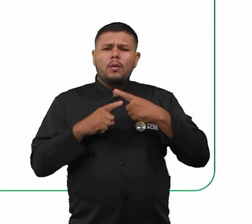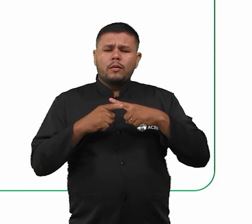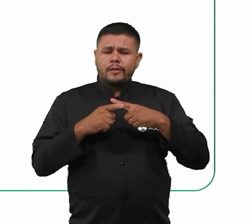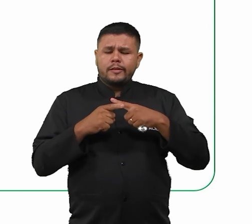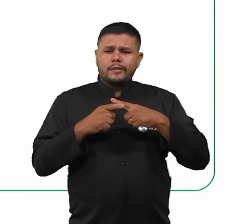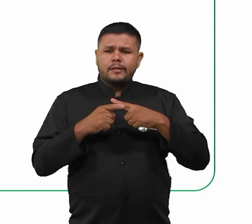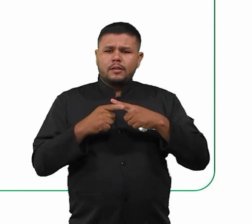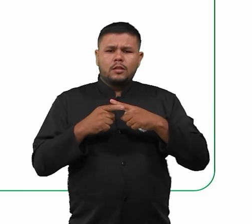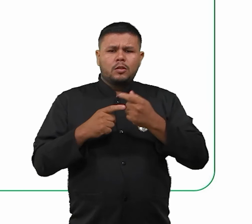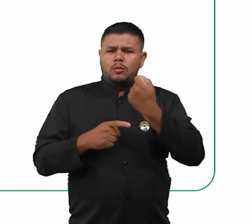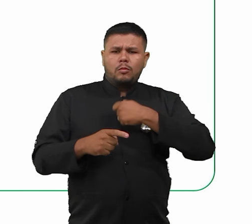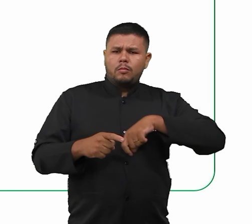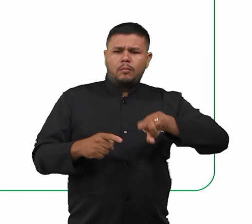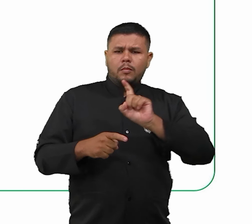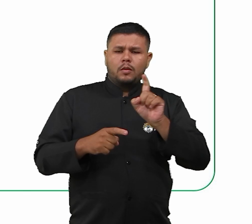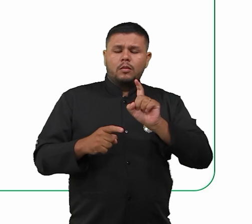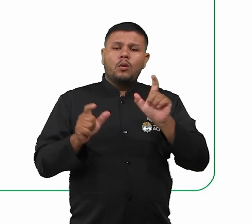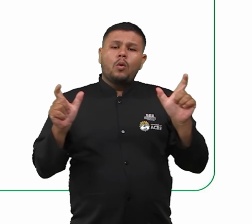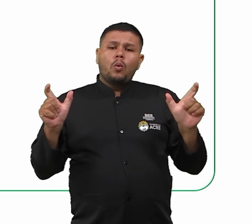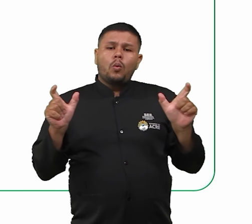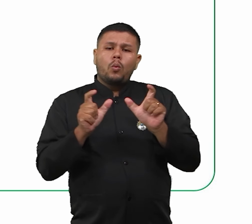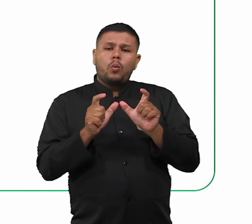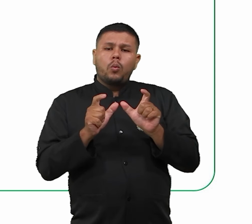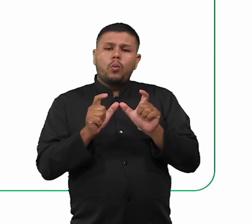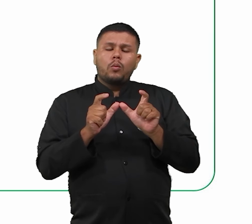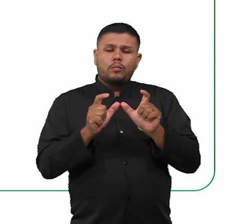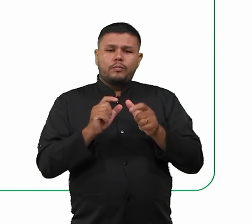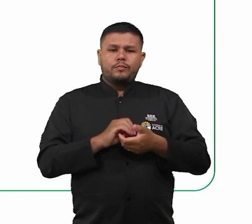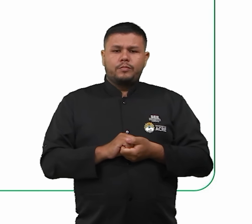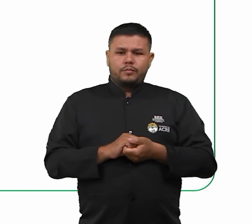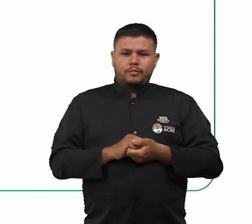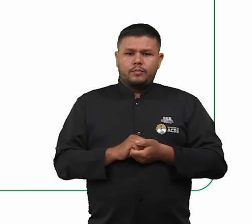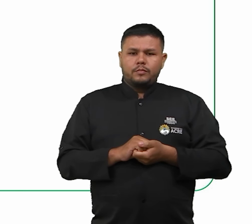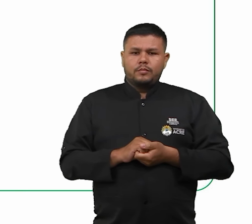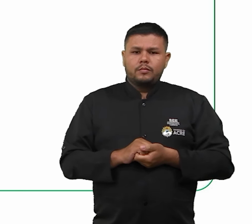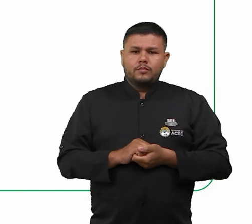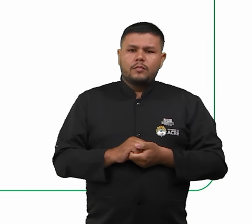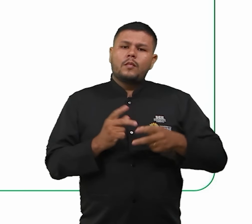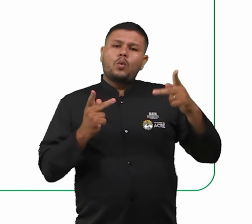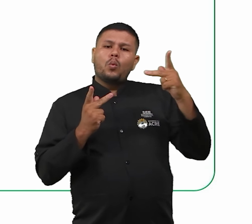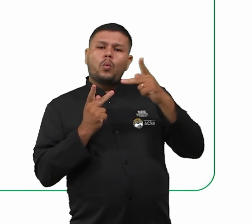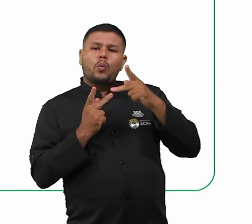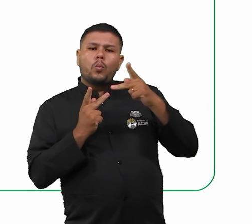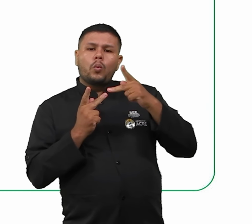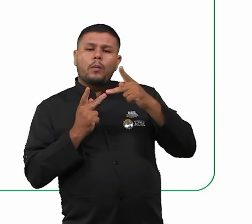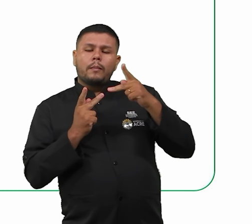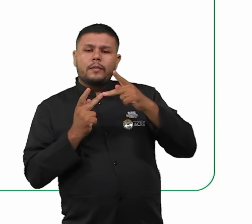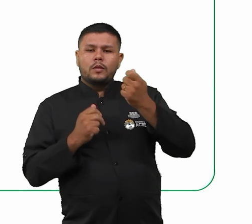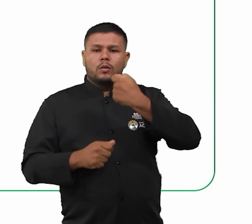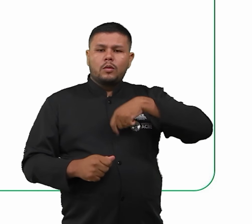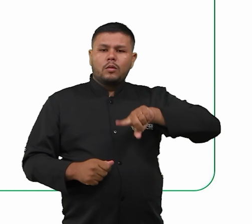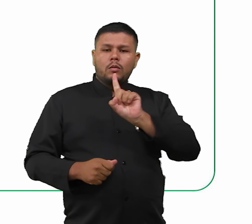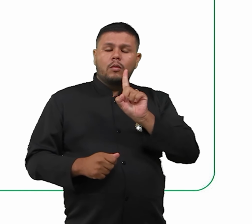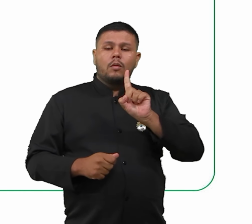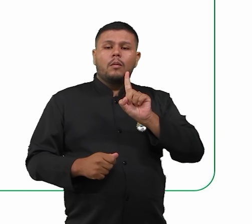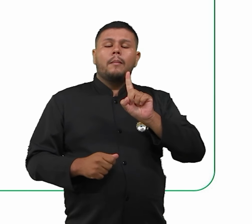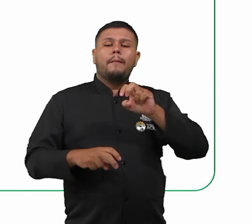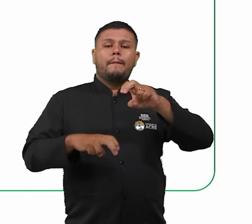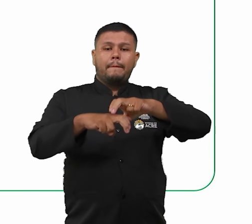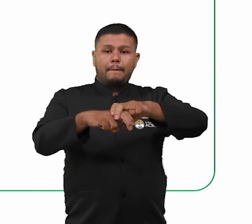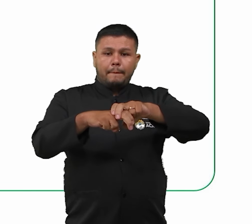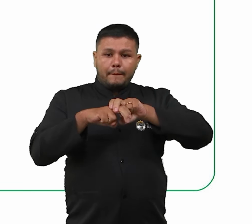Eu quero algo, eu não solicito o auxílio de uma preposição. Por isso, nós chamamos de direto. Então, essa oração,